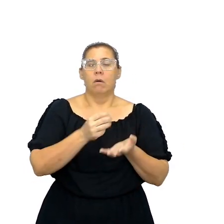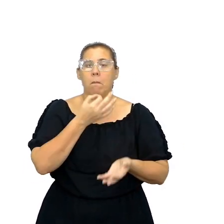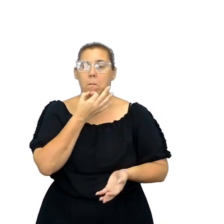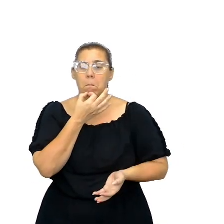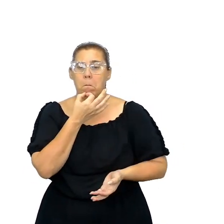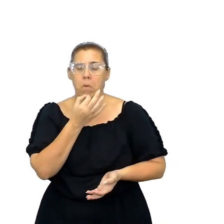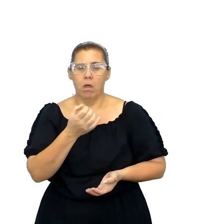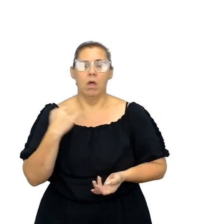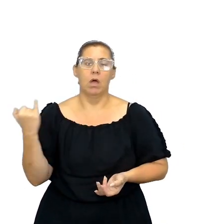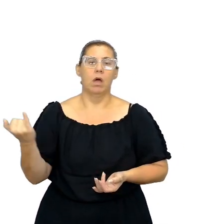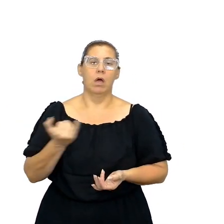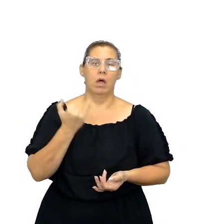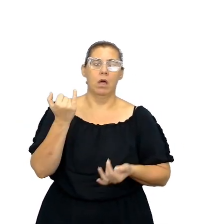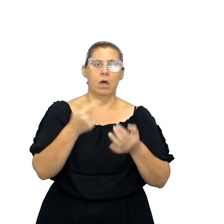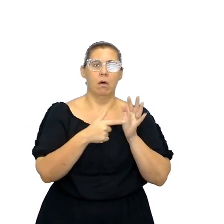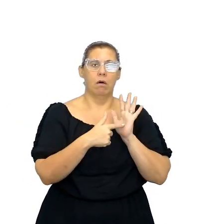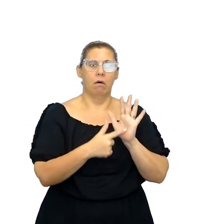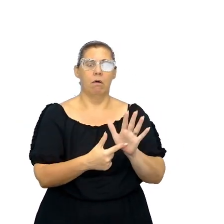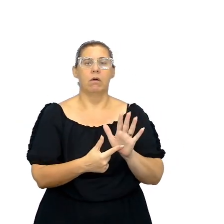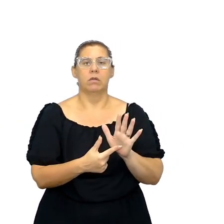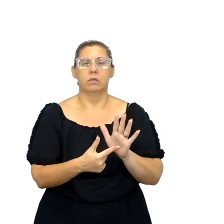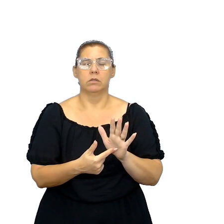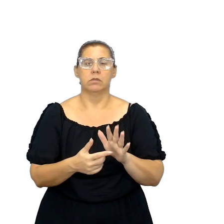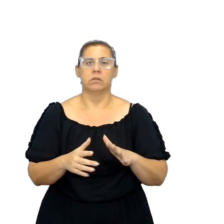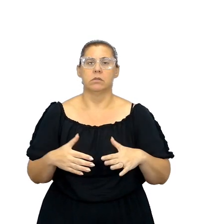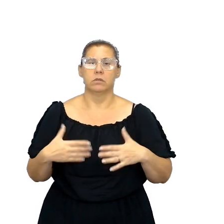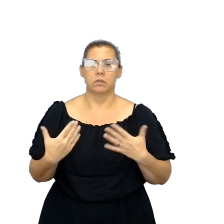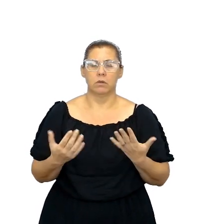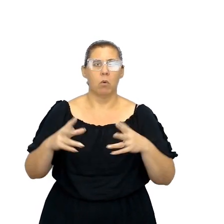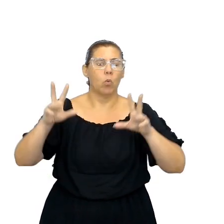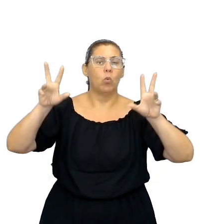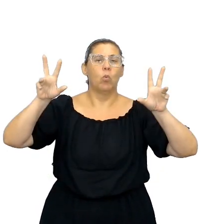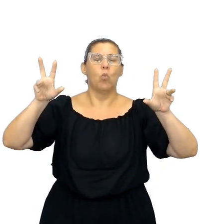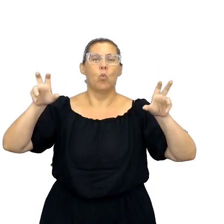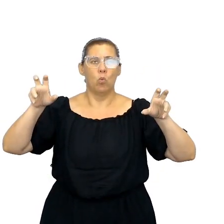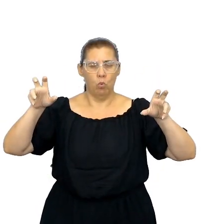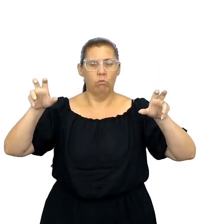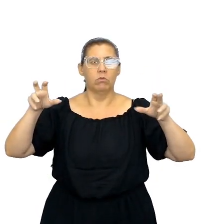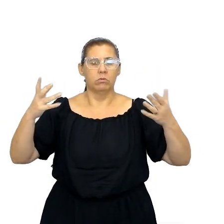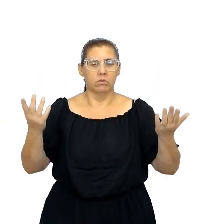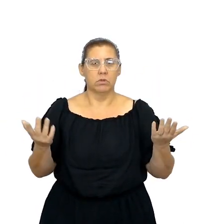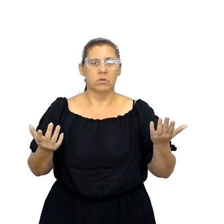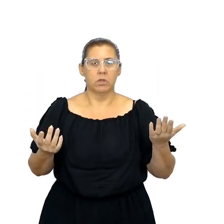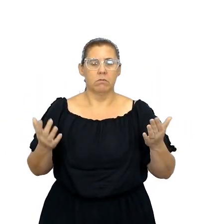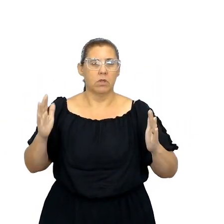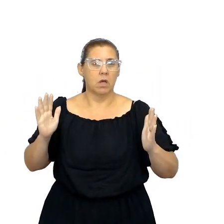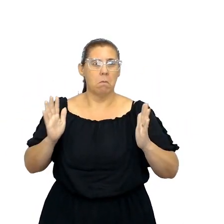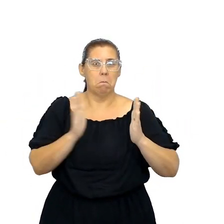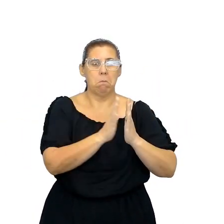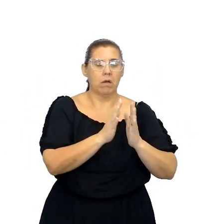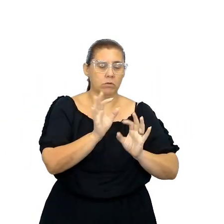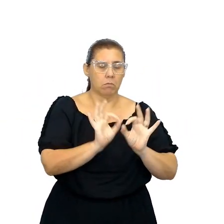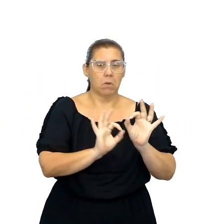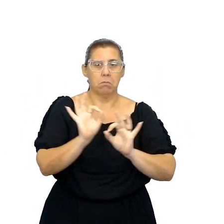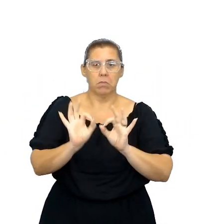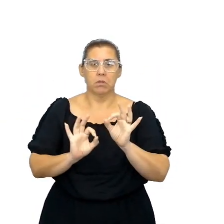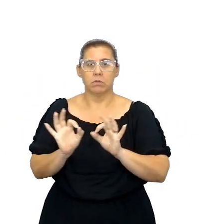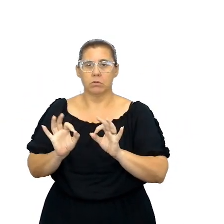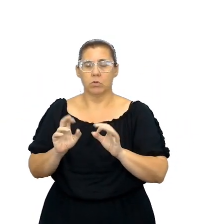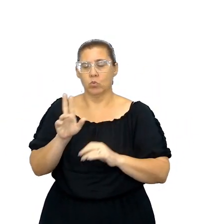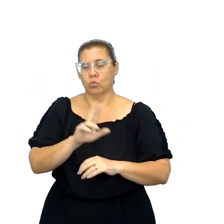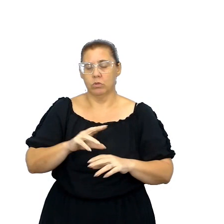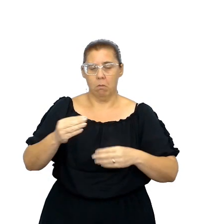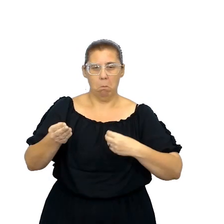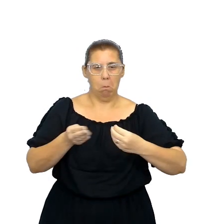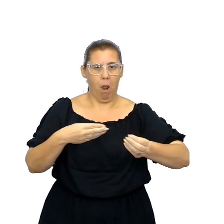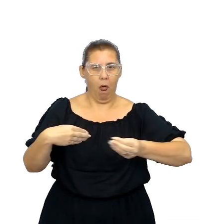questão importante a ser levado com relação à temática, referentes ao impacto de produção e consumo de plásticos,